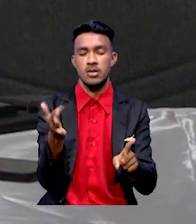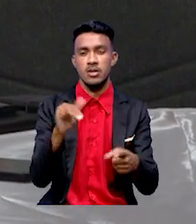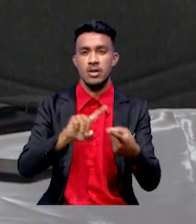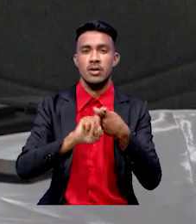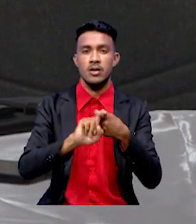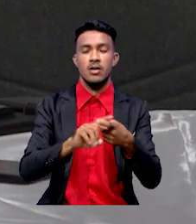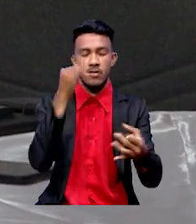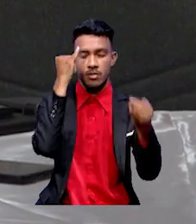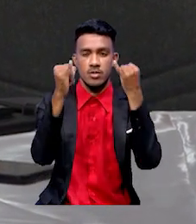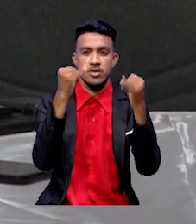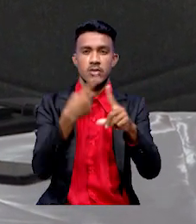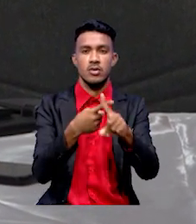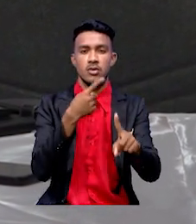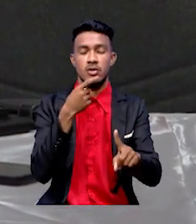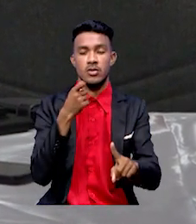do